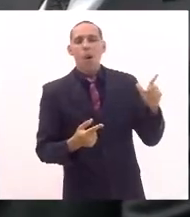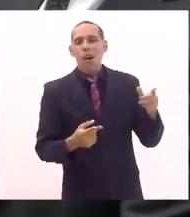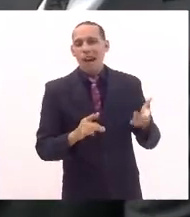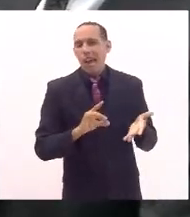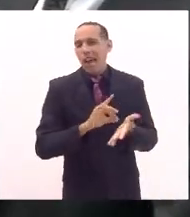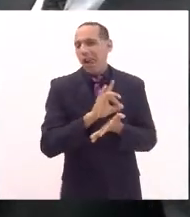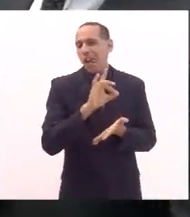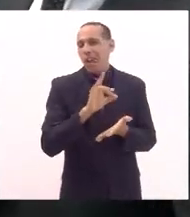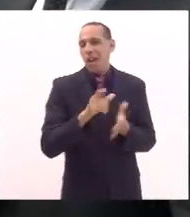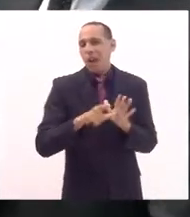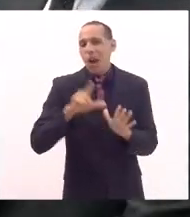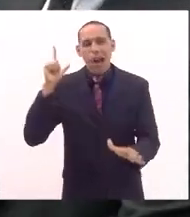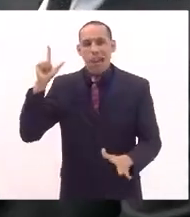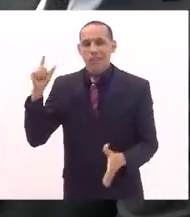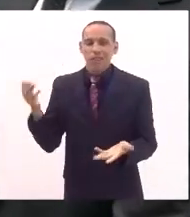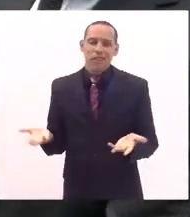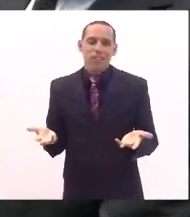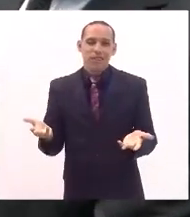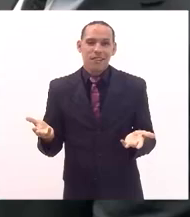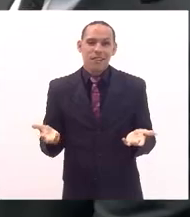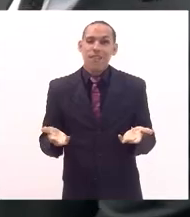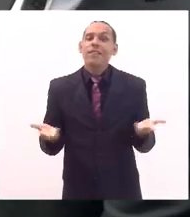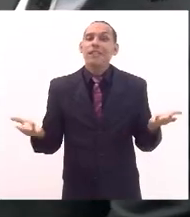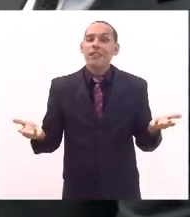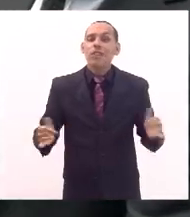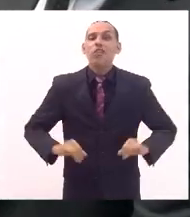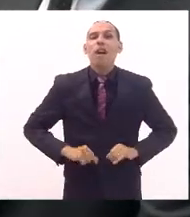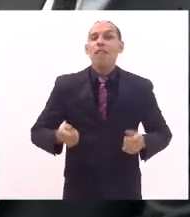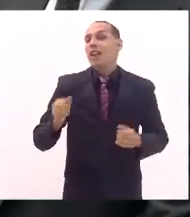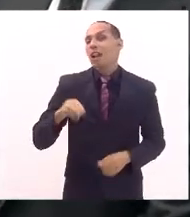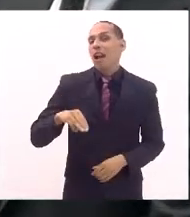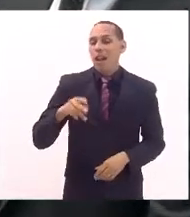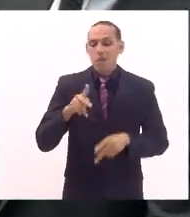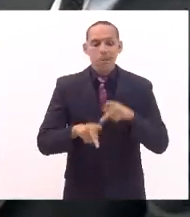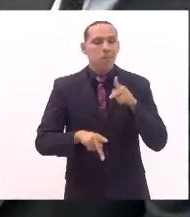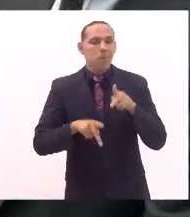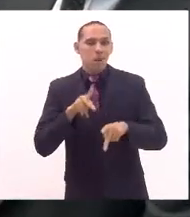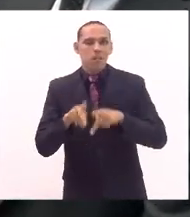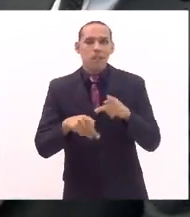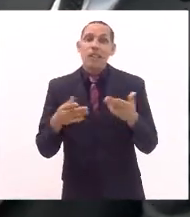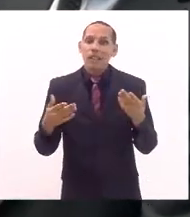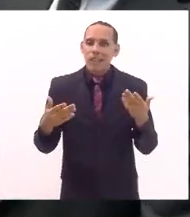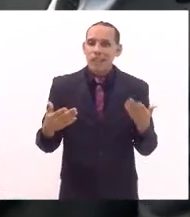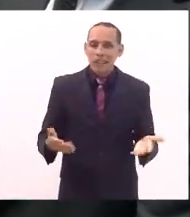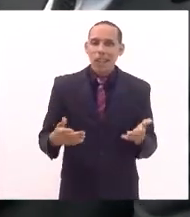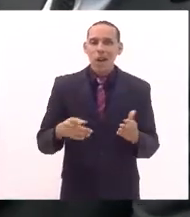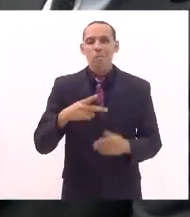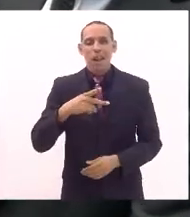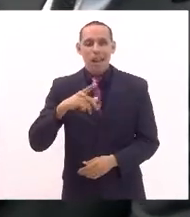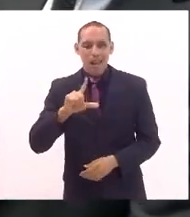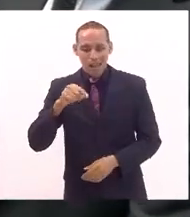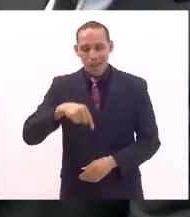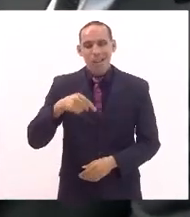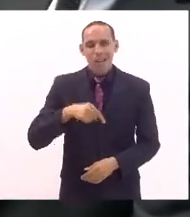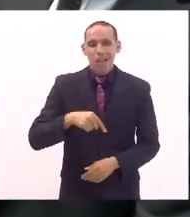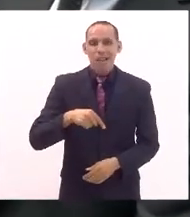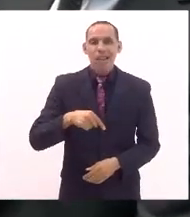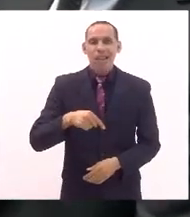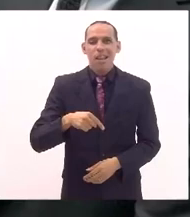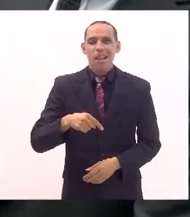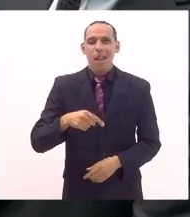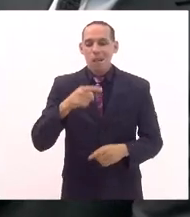que eu não anterior e quem sofre isso é população do meu PL que proíbe o lançamento sabe também está tramitando nessa casa